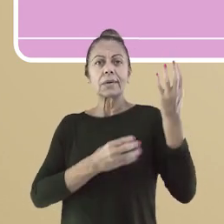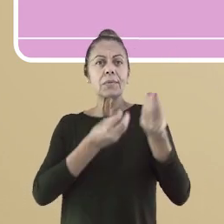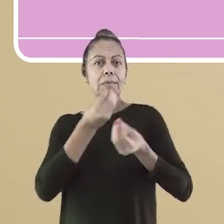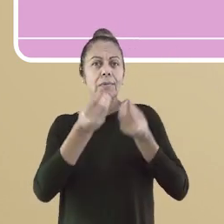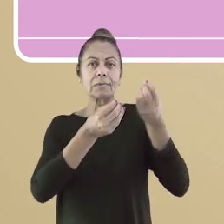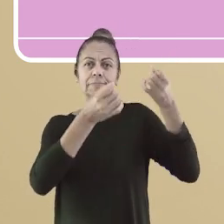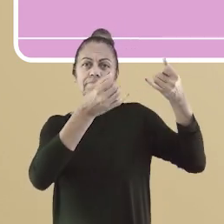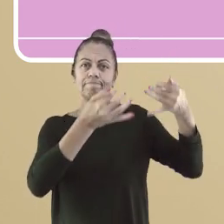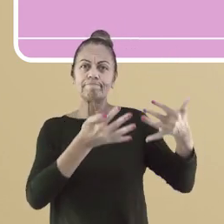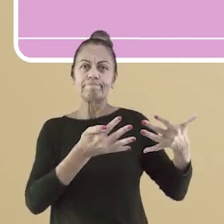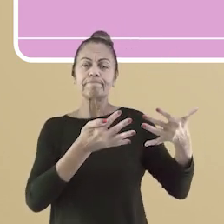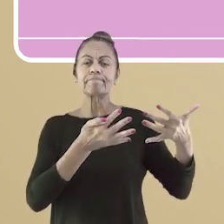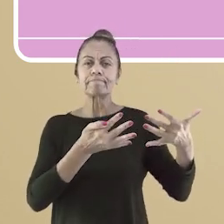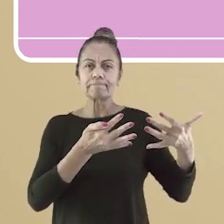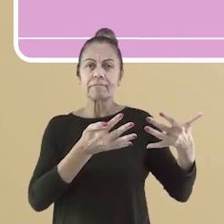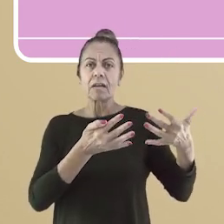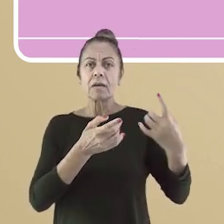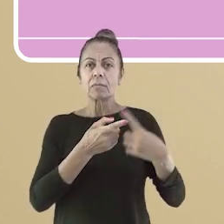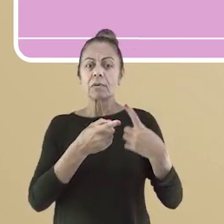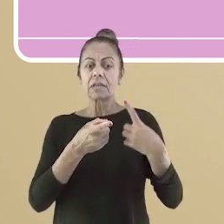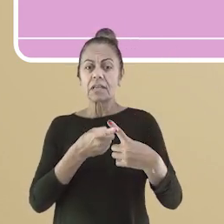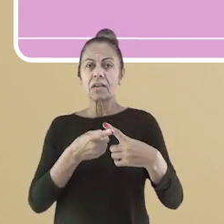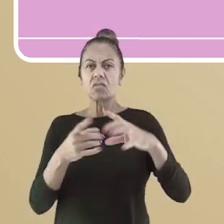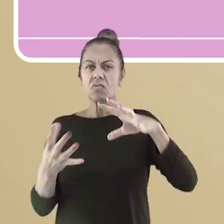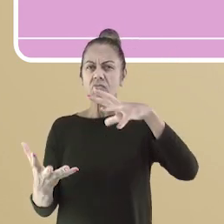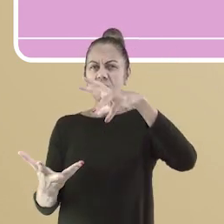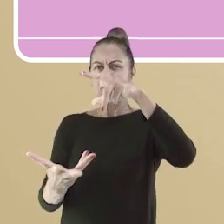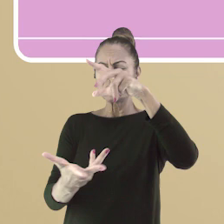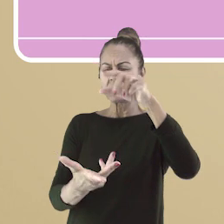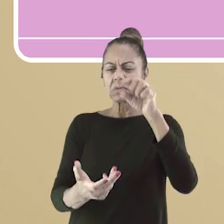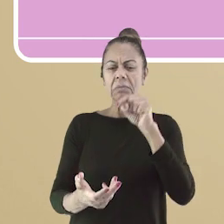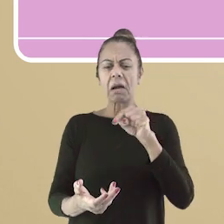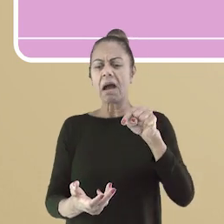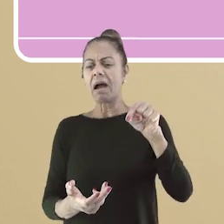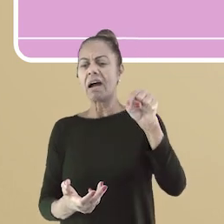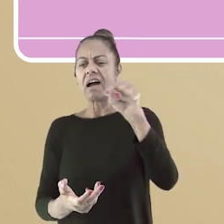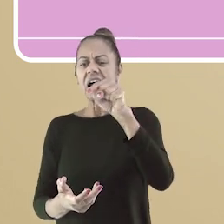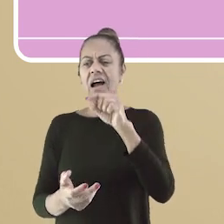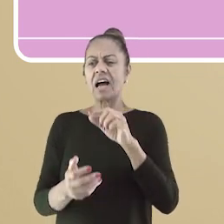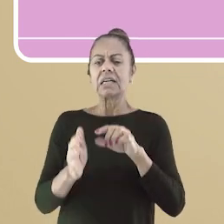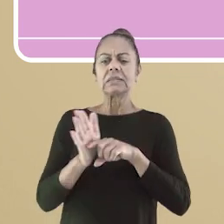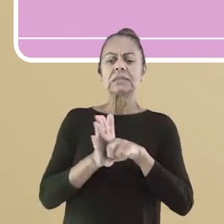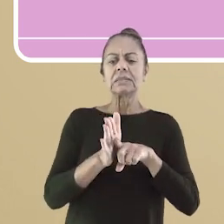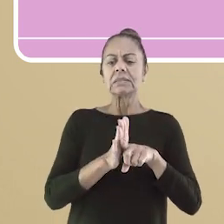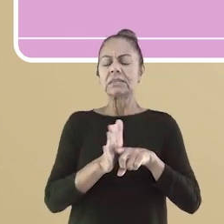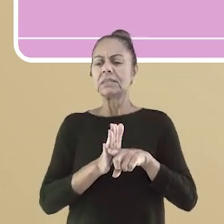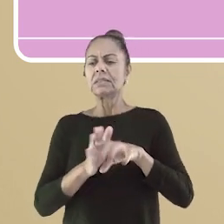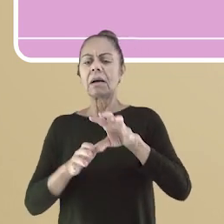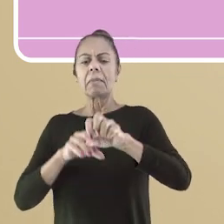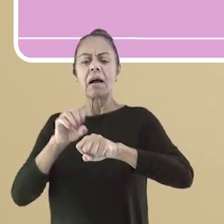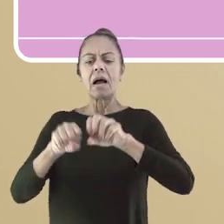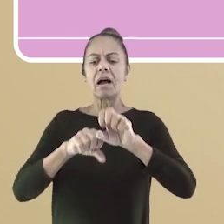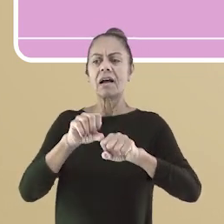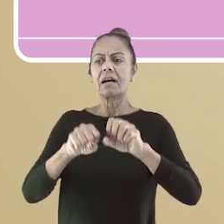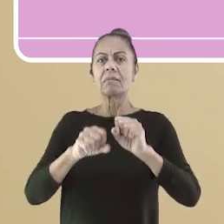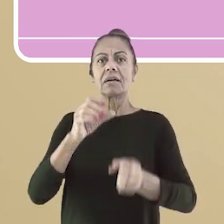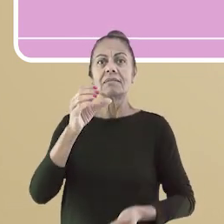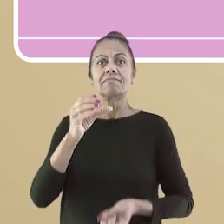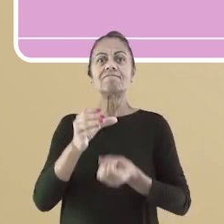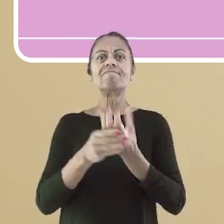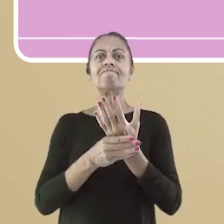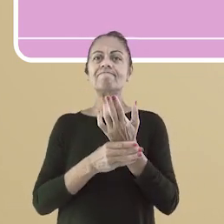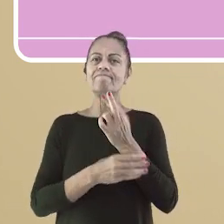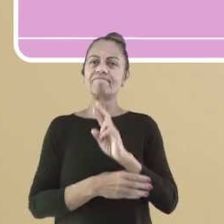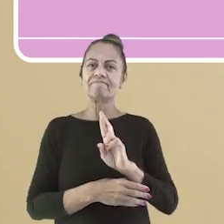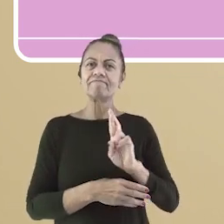acontecimentos. Inclusive essa necessidade de dar sentido ao mundo foi um dos fatores que levou à estruturação de